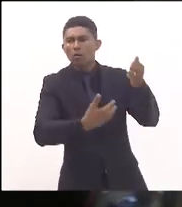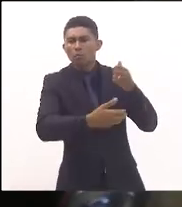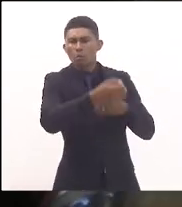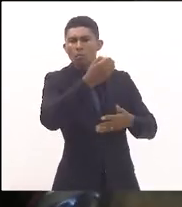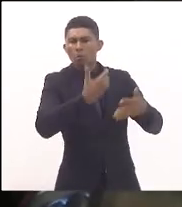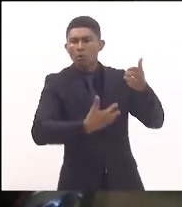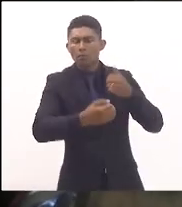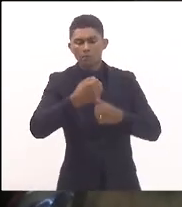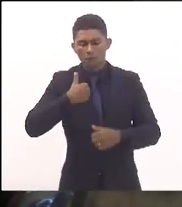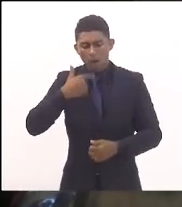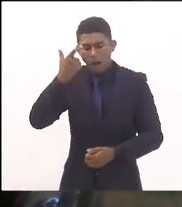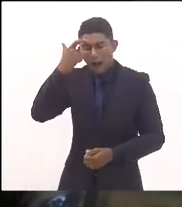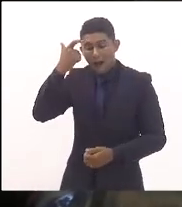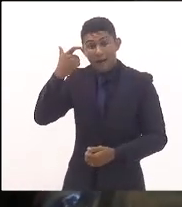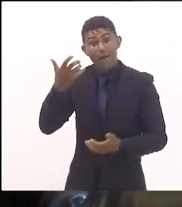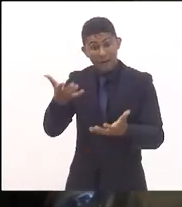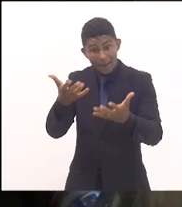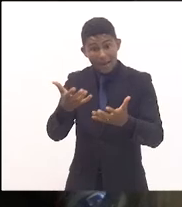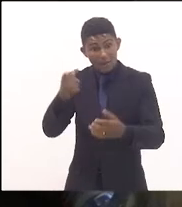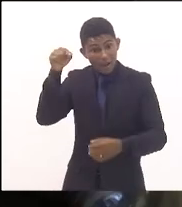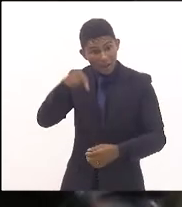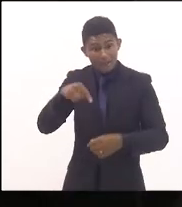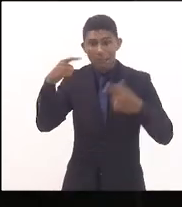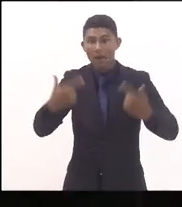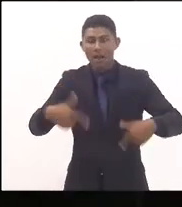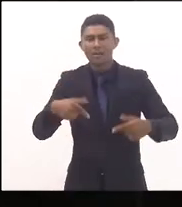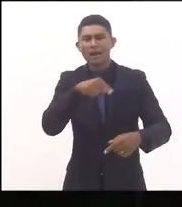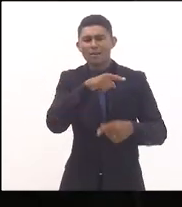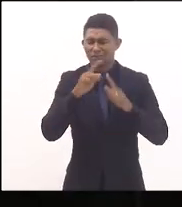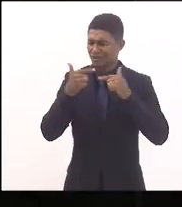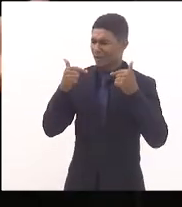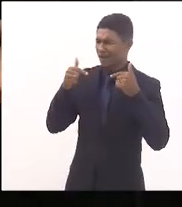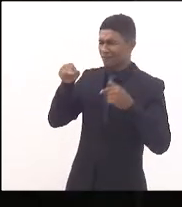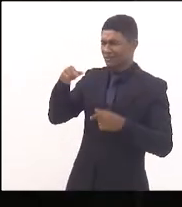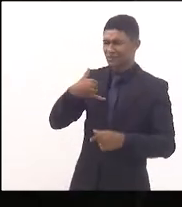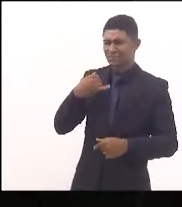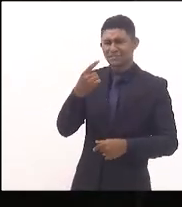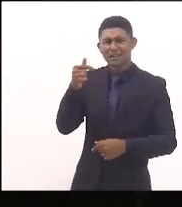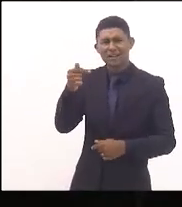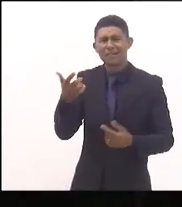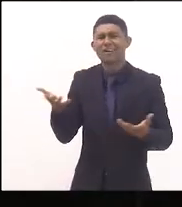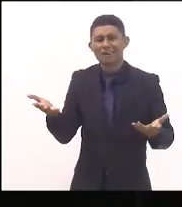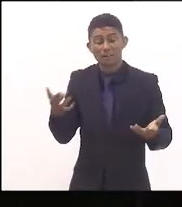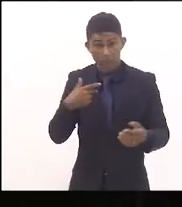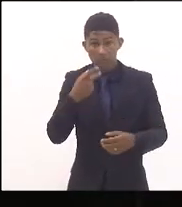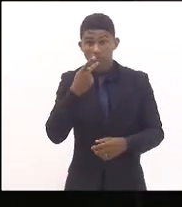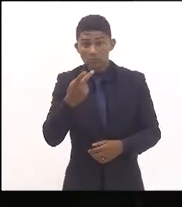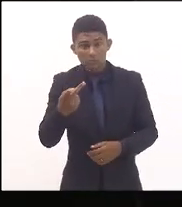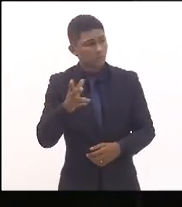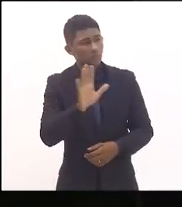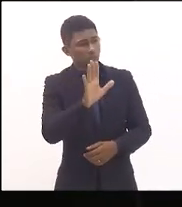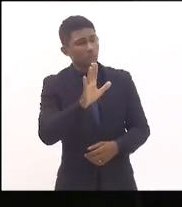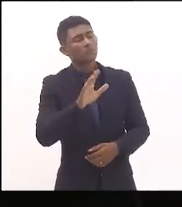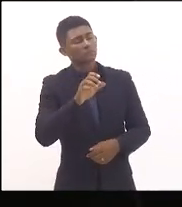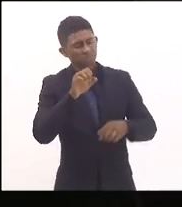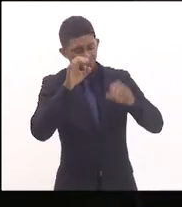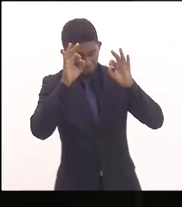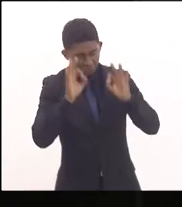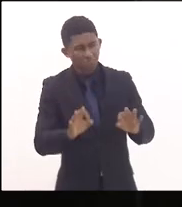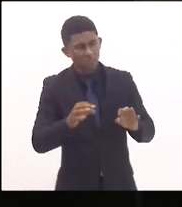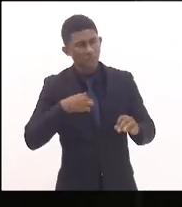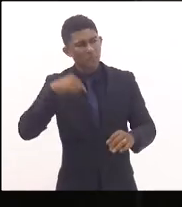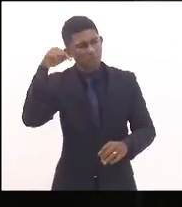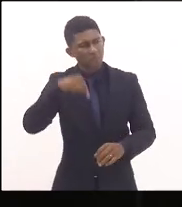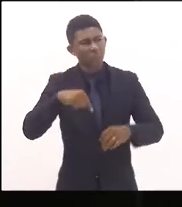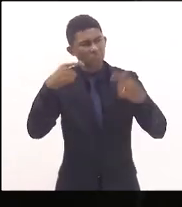Qual era a função eu falei eu vou trabalhar aqui e ela riu da minha cara mas você só tem 17 anos que não professora a senhora pode escrever vou